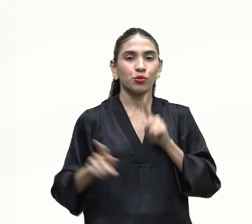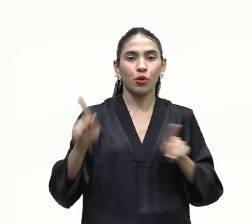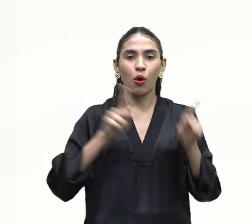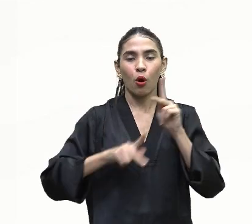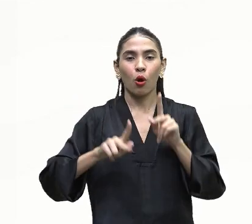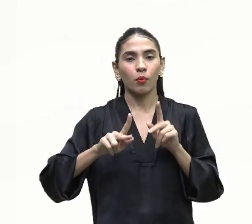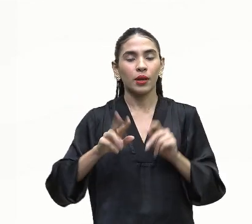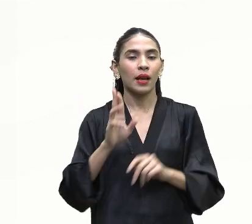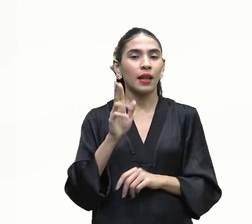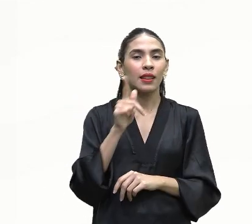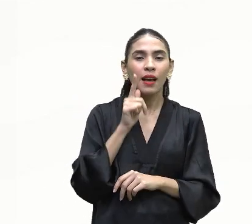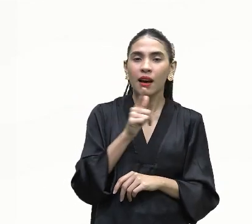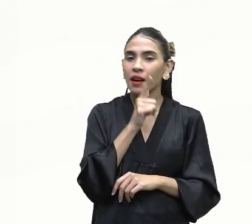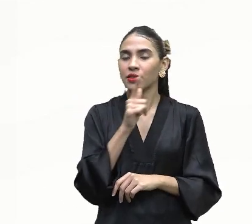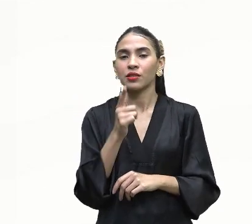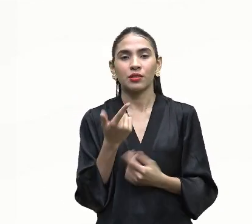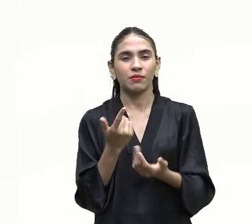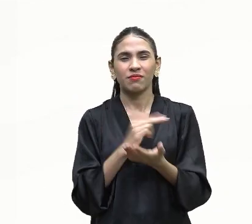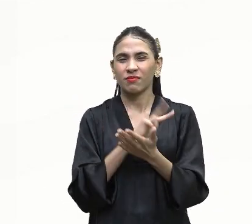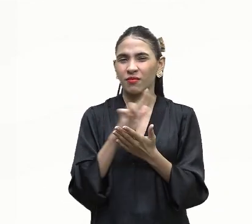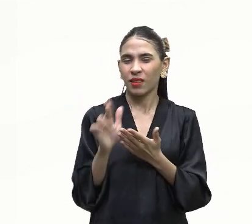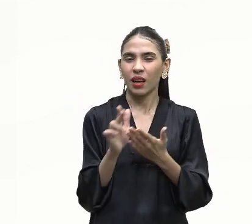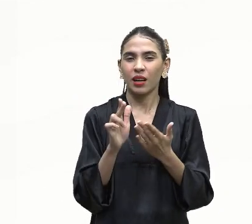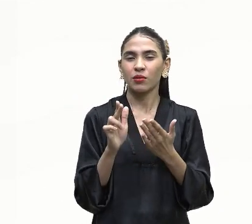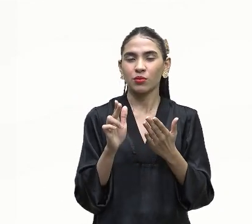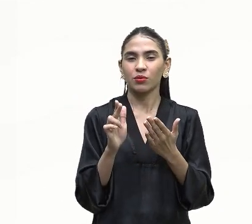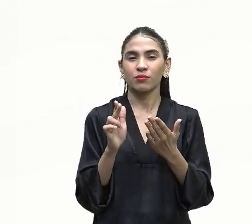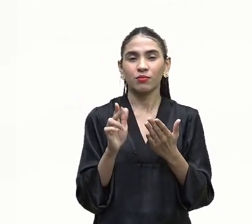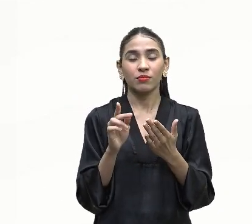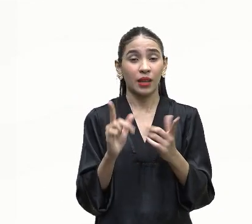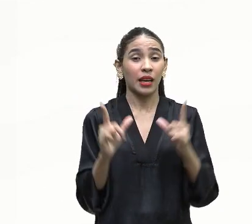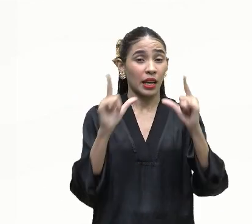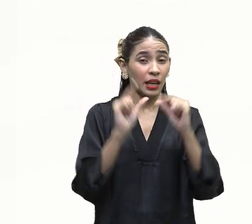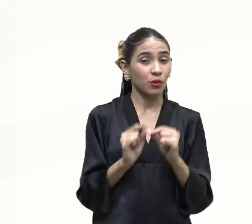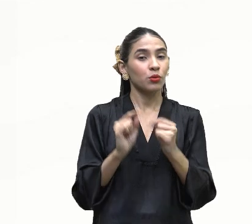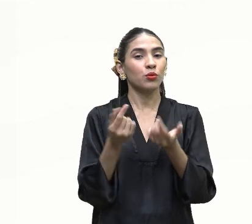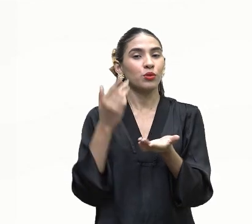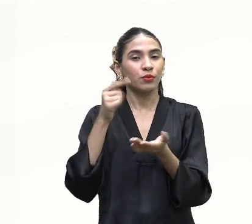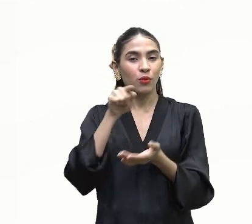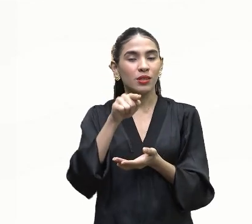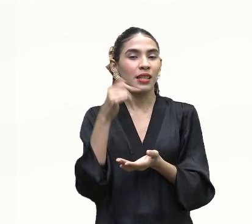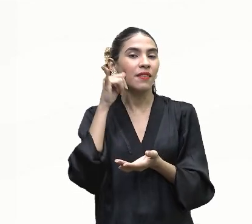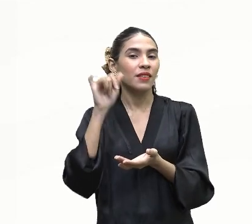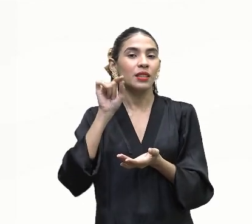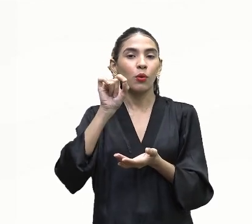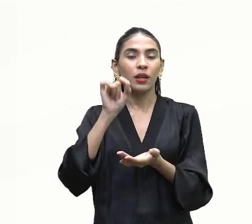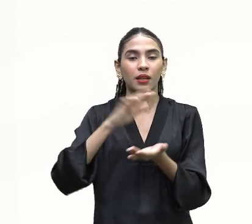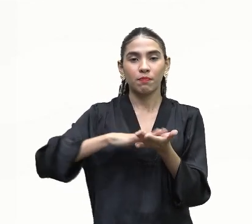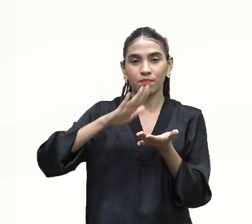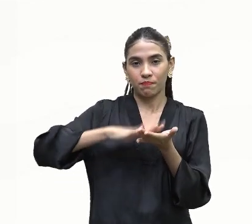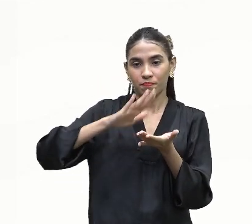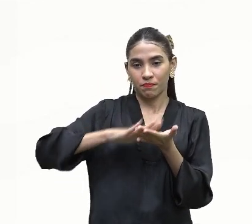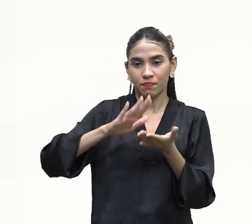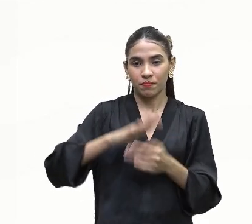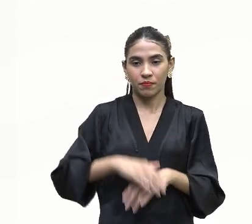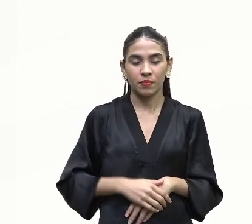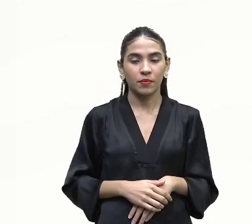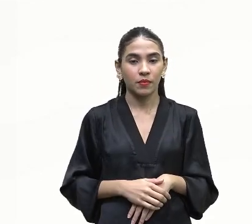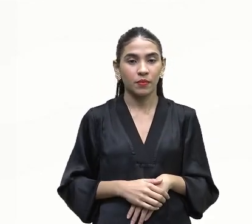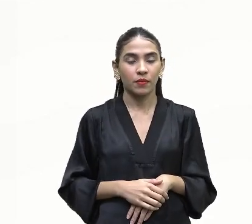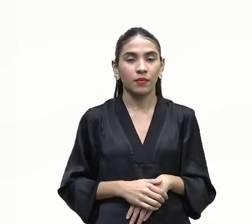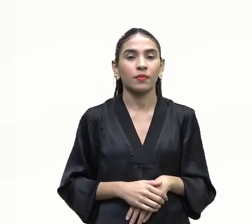para restaurante, ou para shopping, ou para passear, acaba reduzindo os gastos de vocês também, se